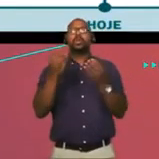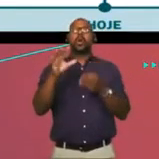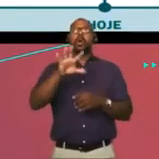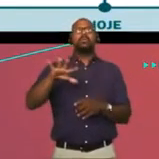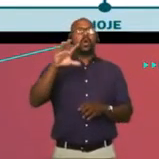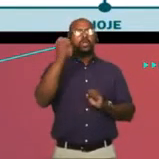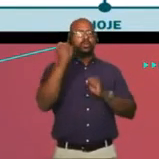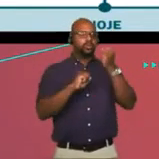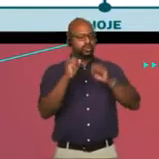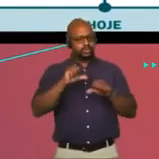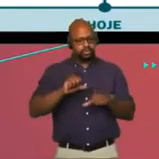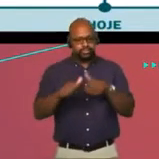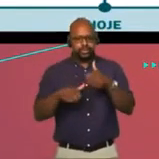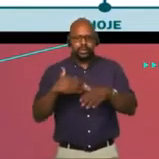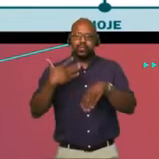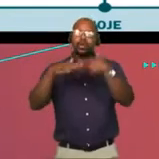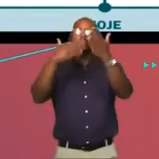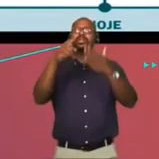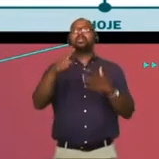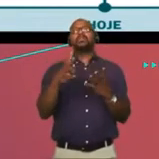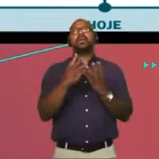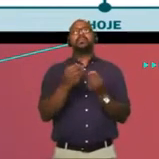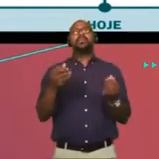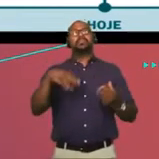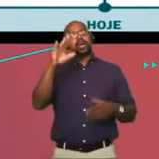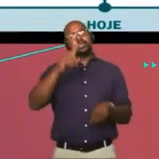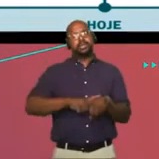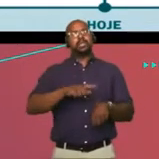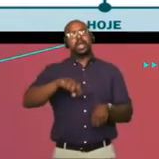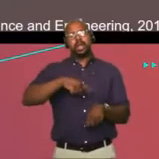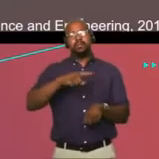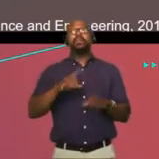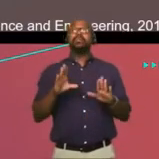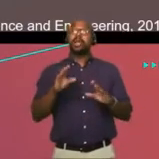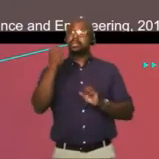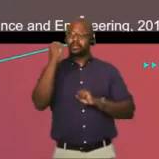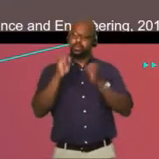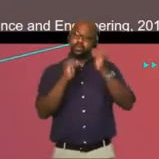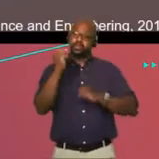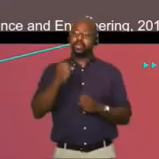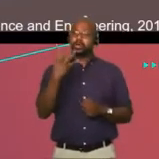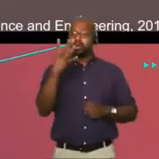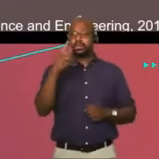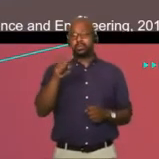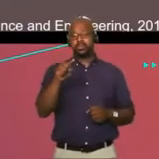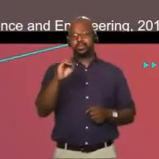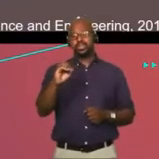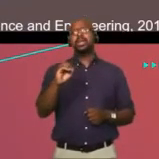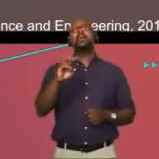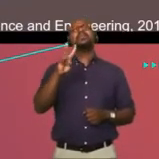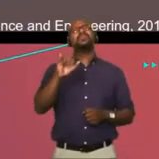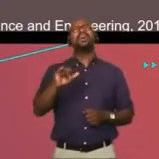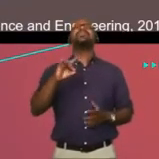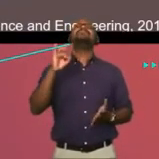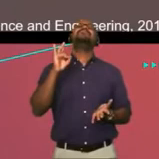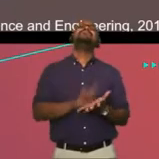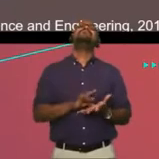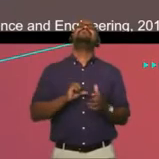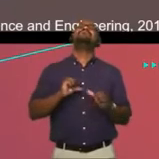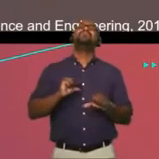ela evolui Eu já falei sobre isso não vamos perder mais tempo nisso mas é indústria 4.0 vai realmente